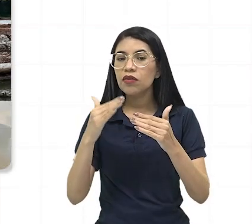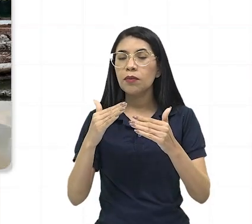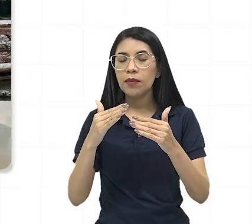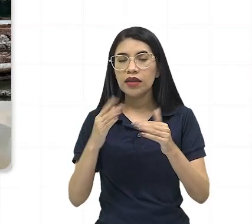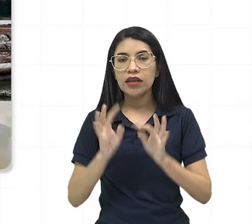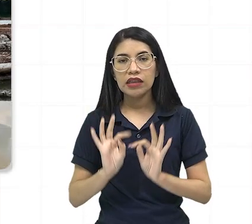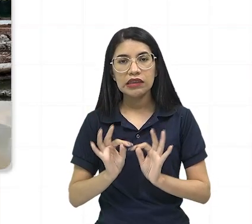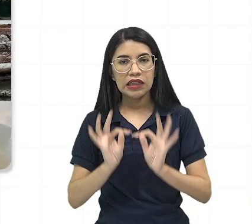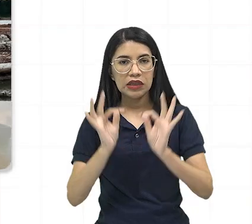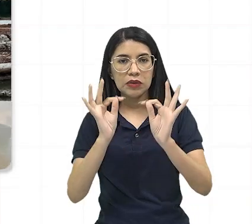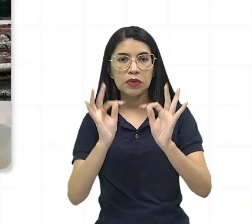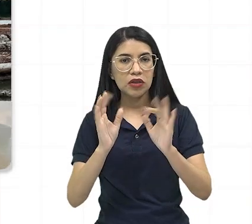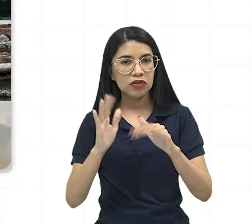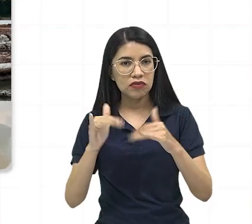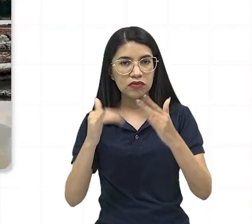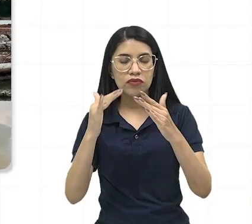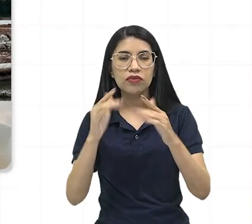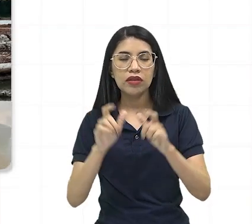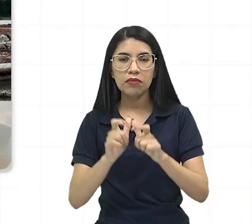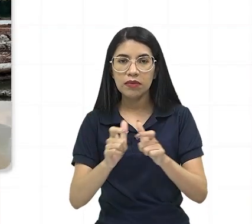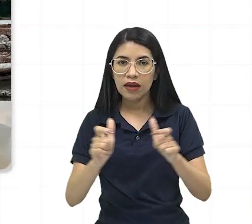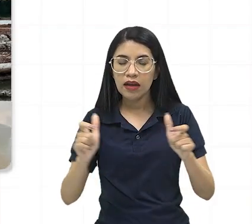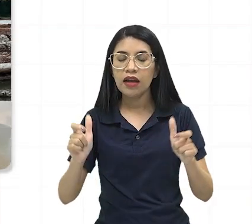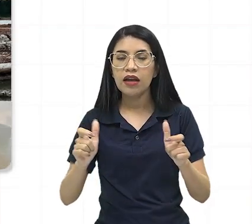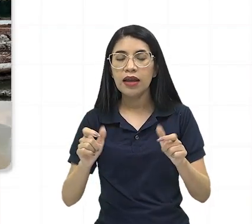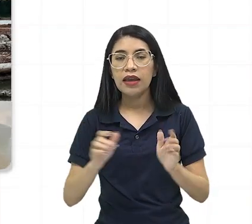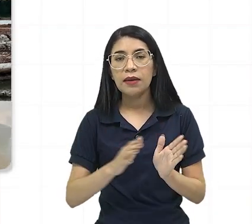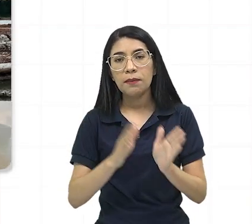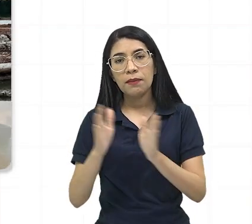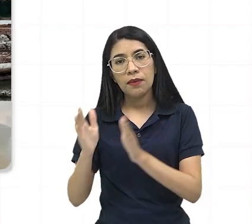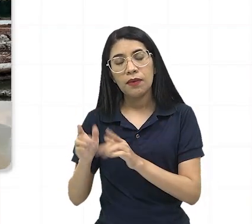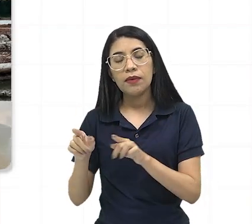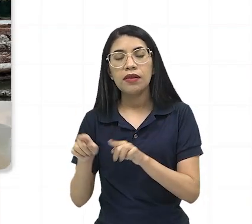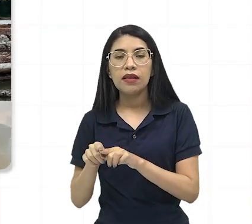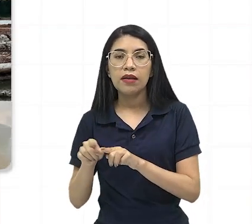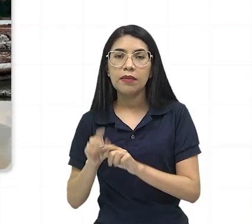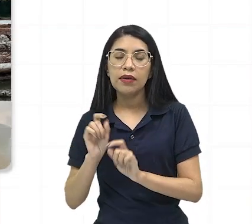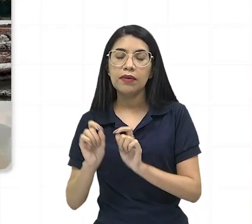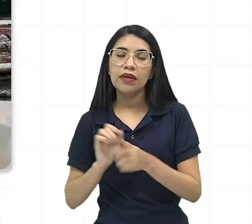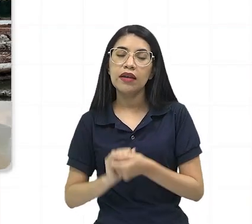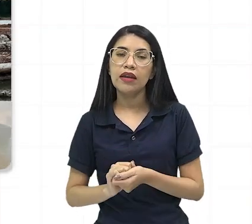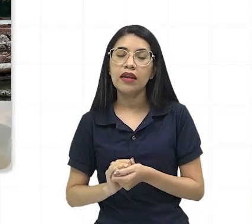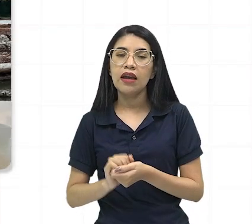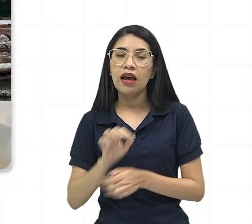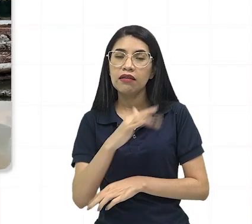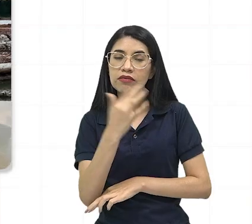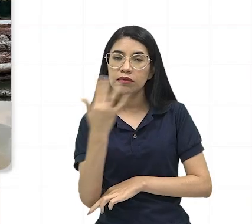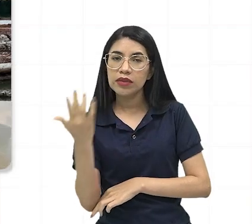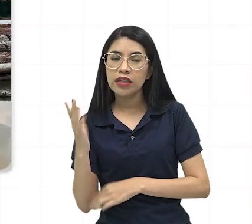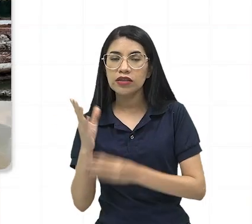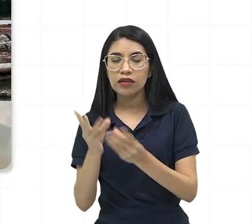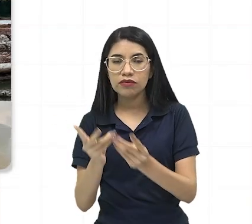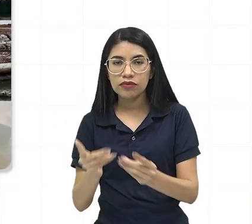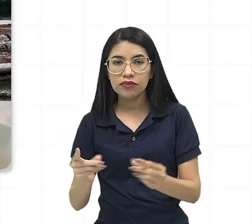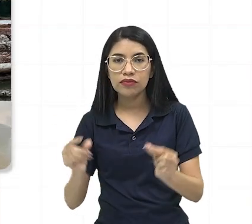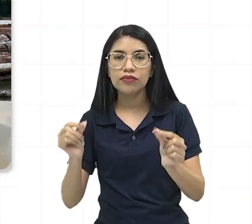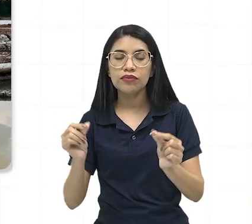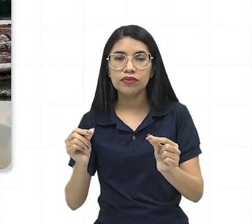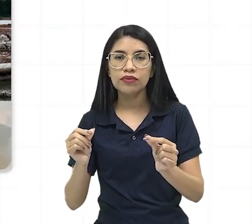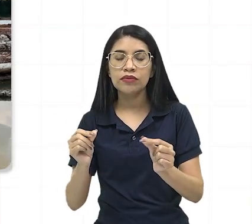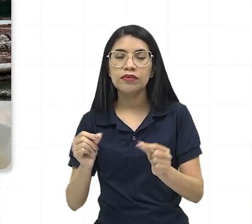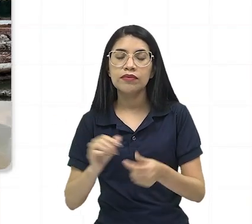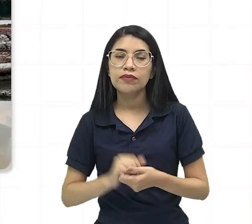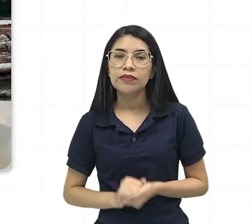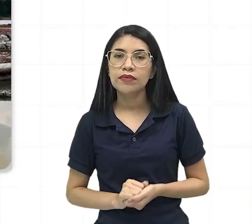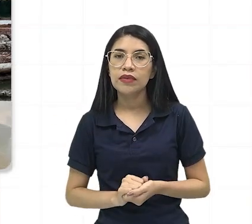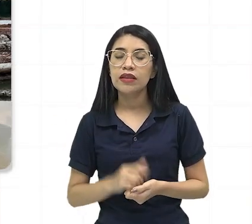de tecnologia, né, de crescimento, e do outro lado nós temos a degradação ambiental, a destruição da